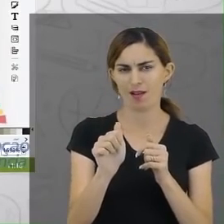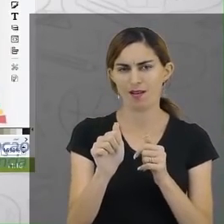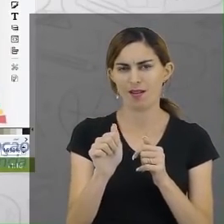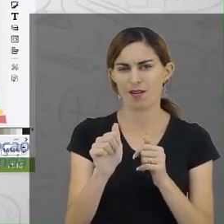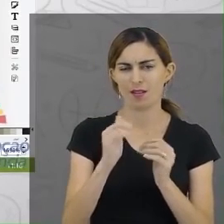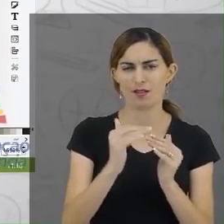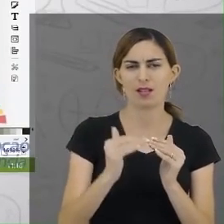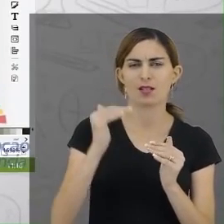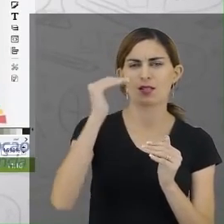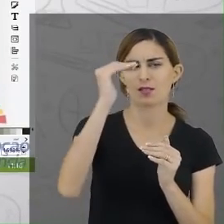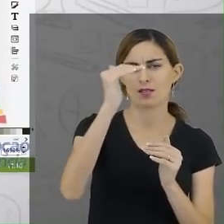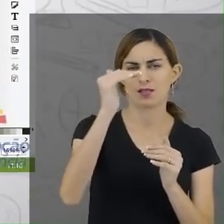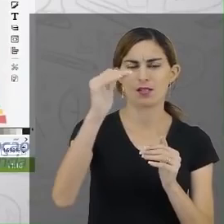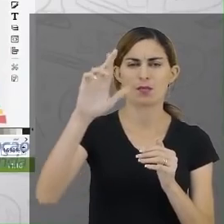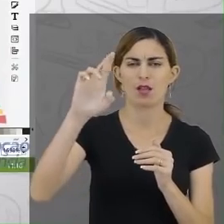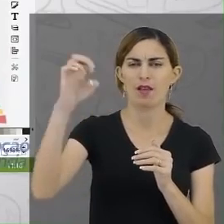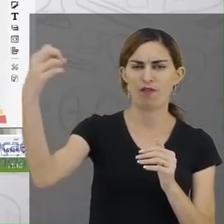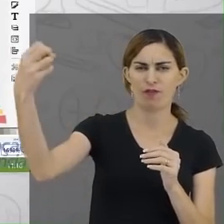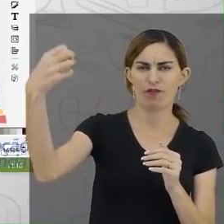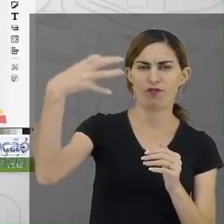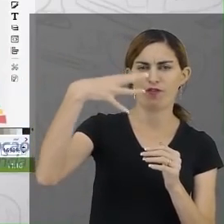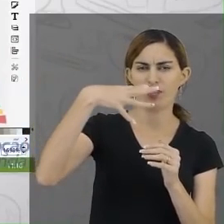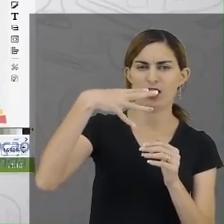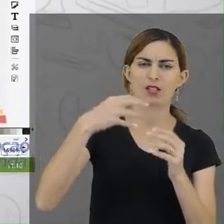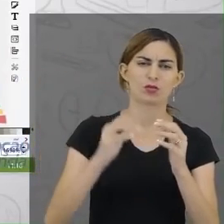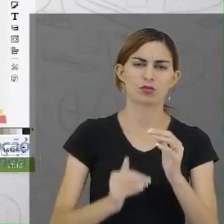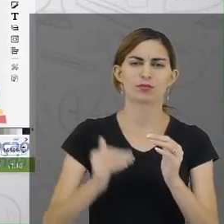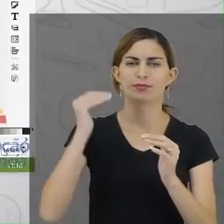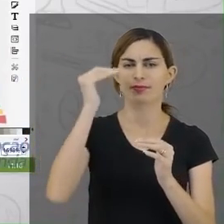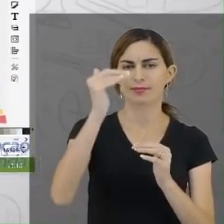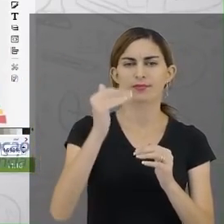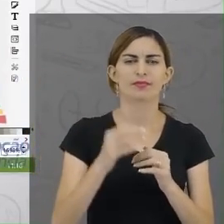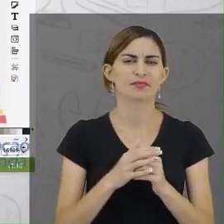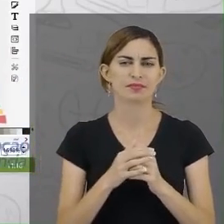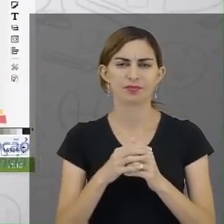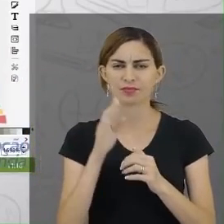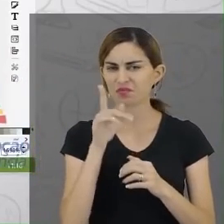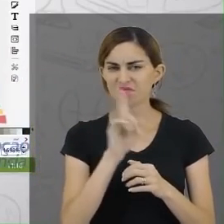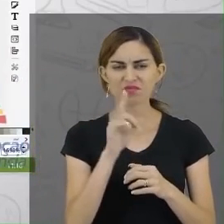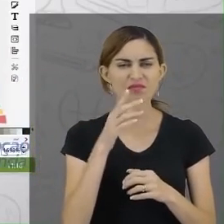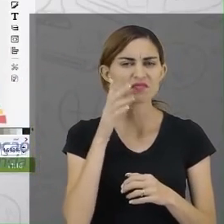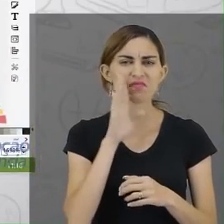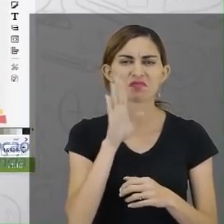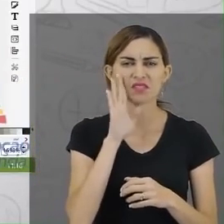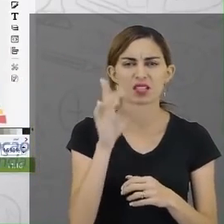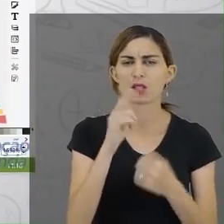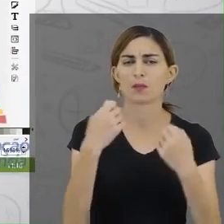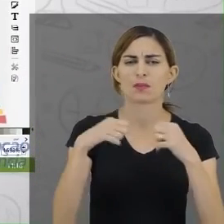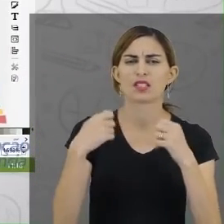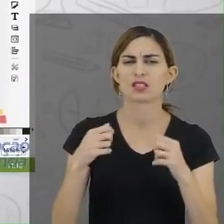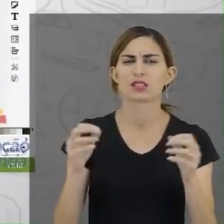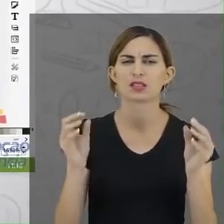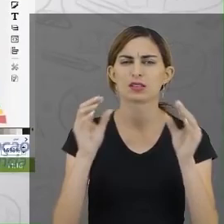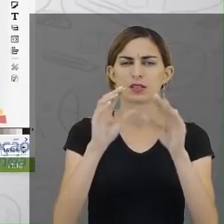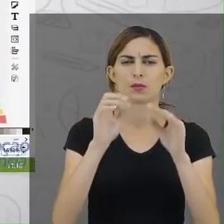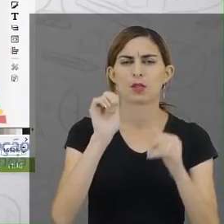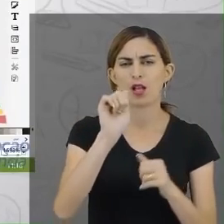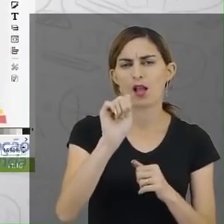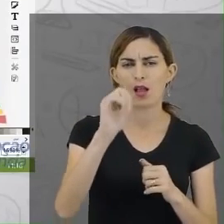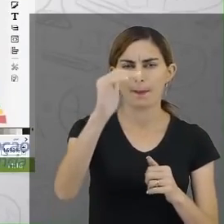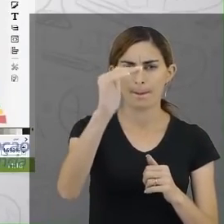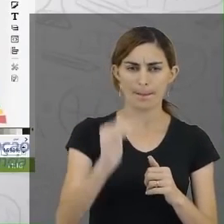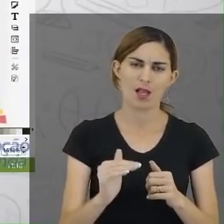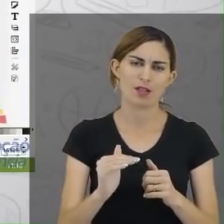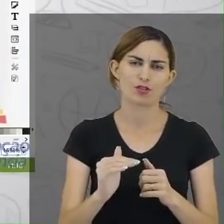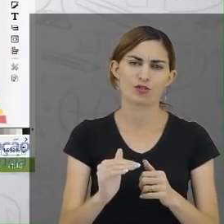ela está acima do nosso reflexo. Não fica legal dessa forma. Precisamos jogar essa letra